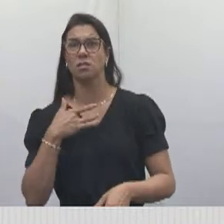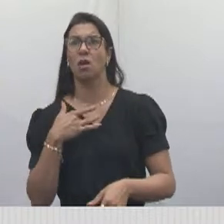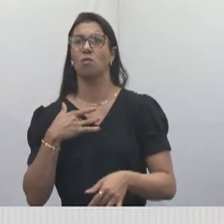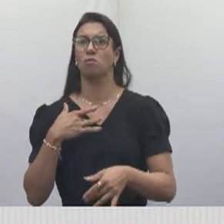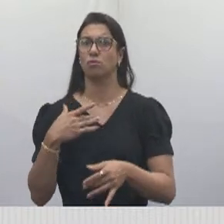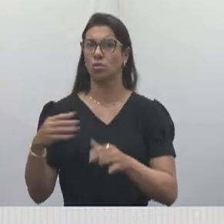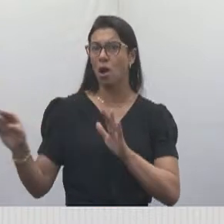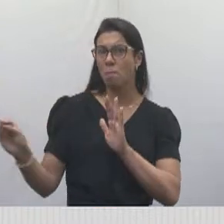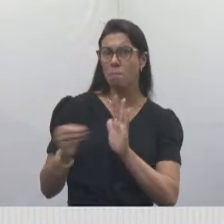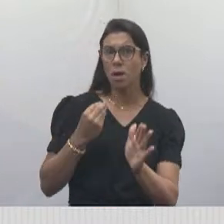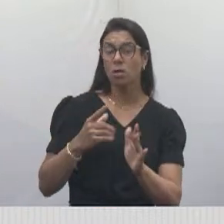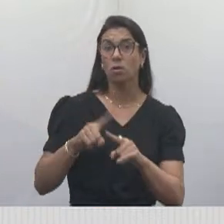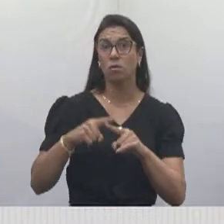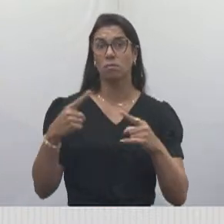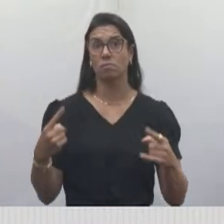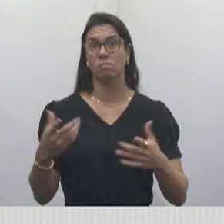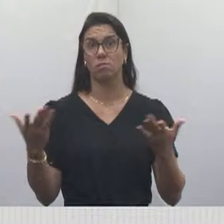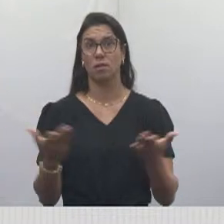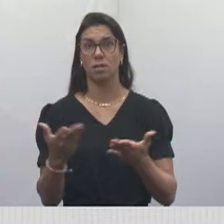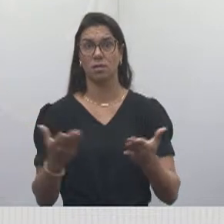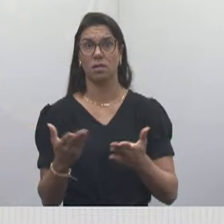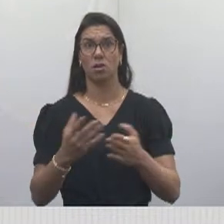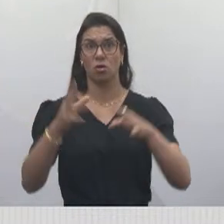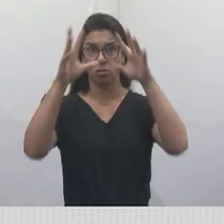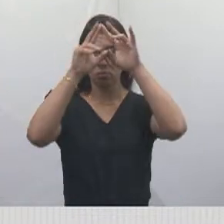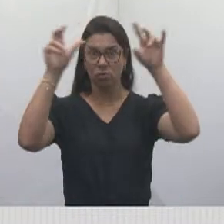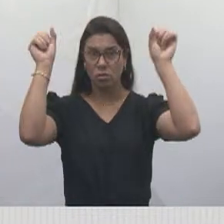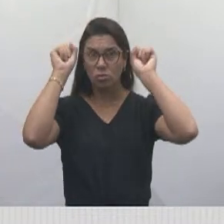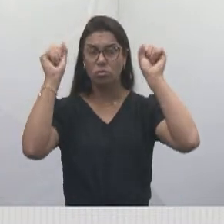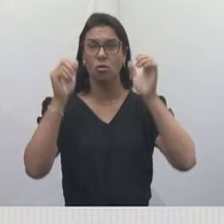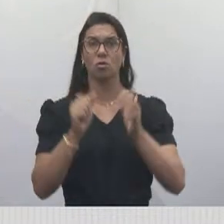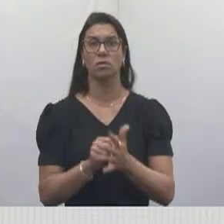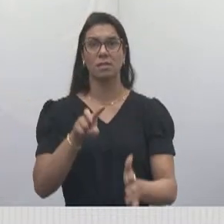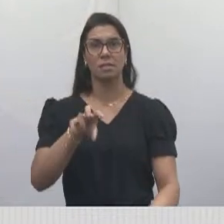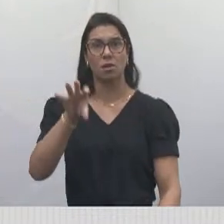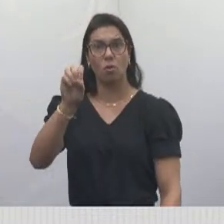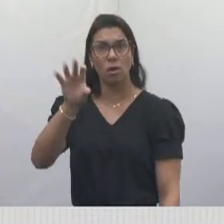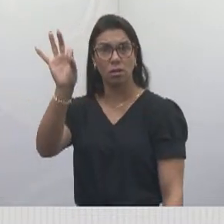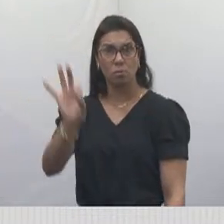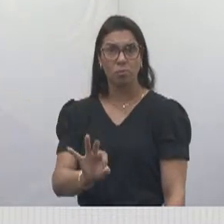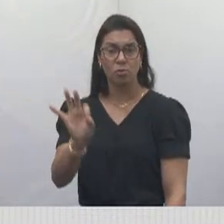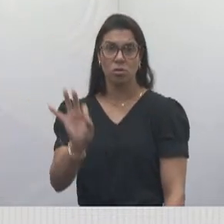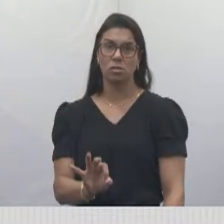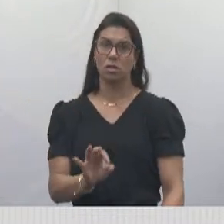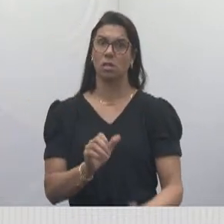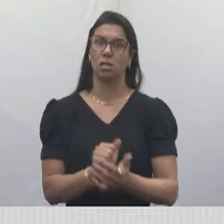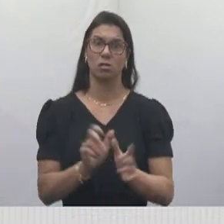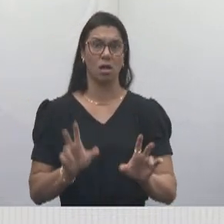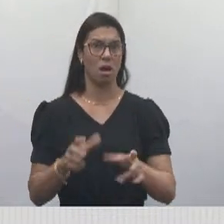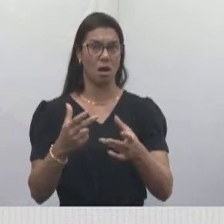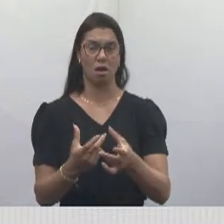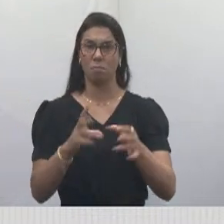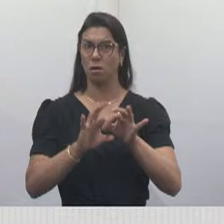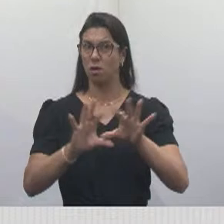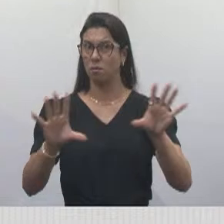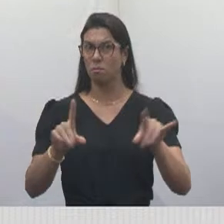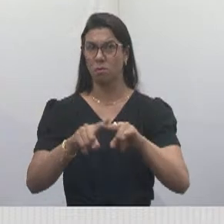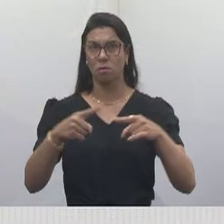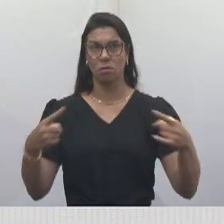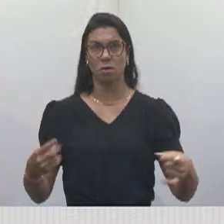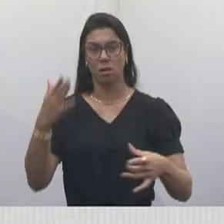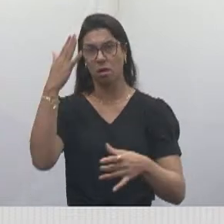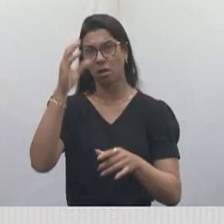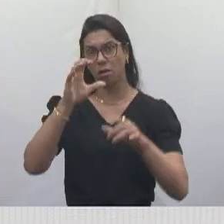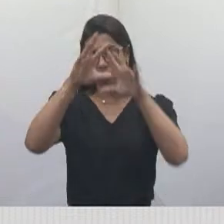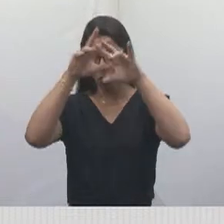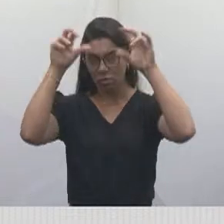tribunal cumprimos remanejamento de apenas metade, 50%, do que a Câmara autorizou, e mesmo assim o tribunal entendeu que